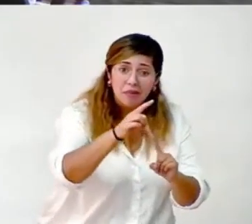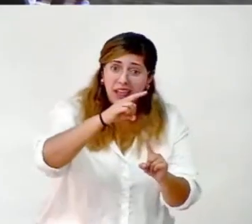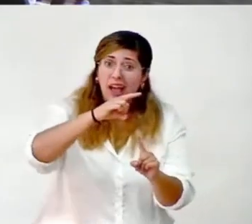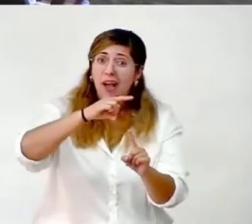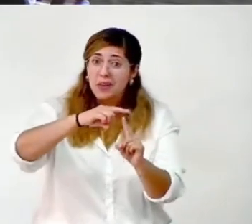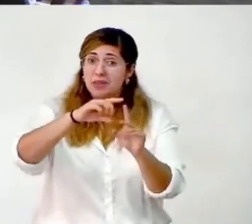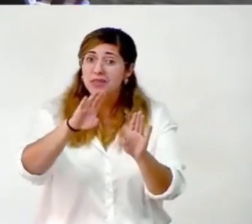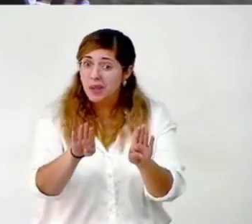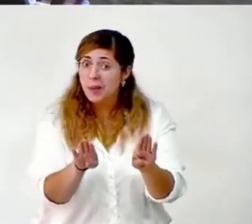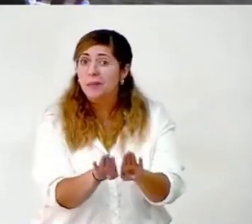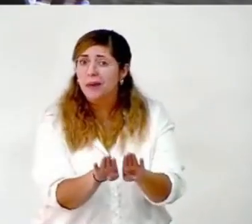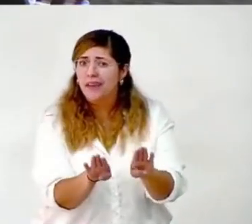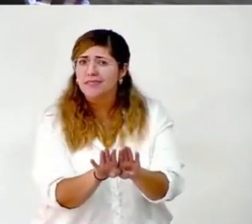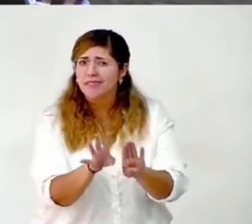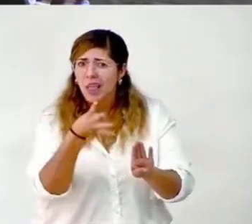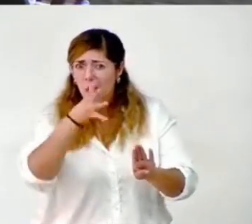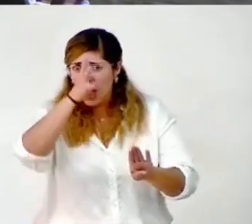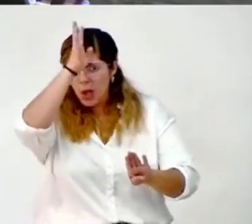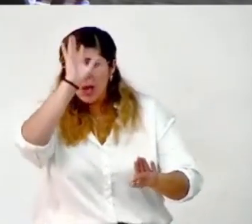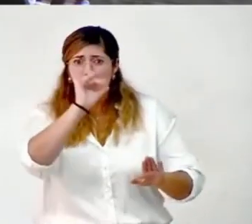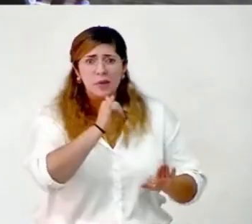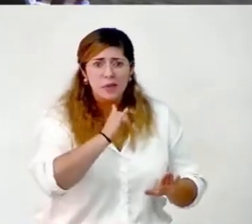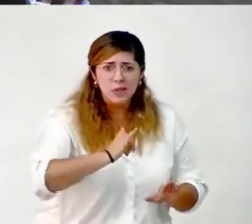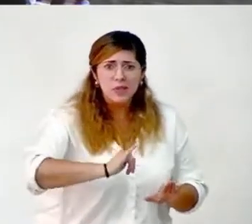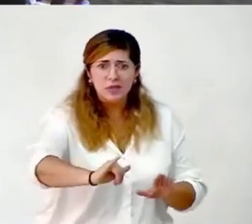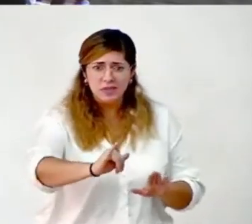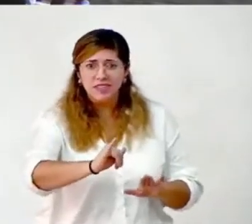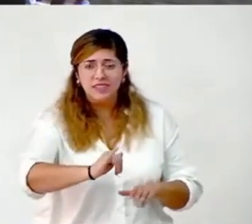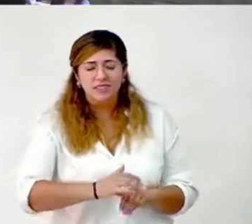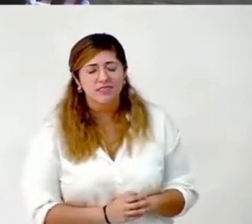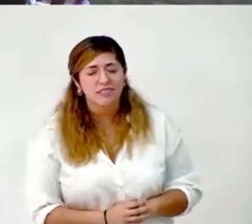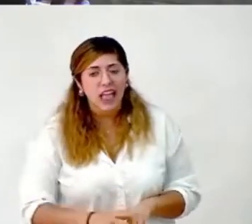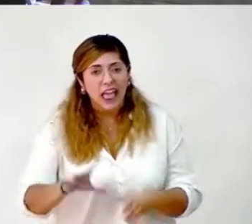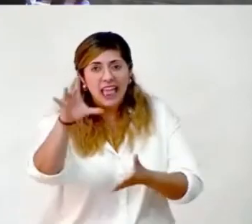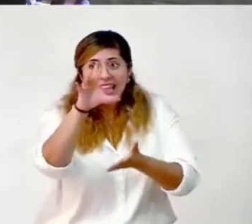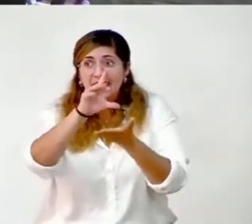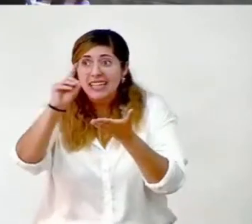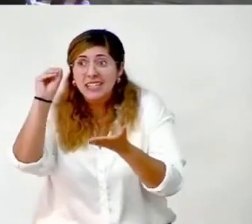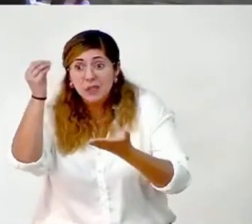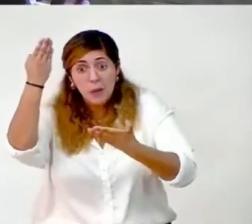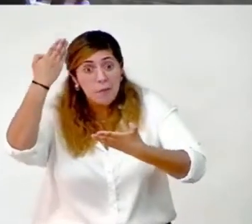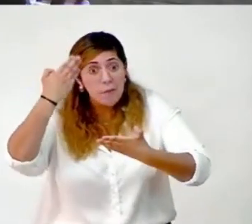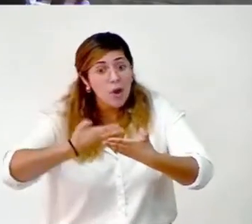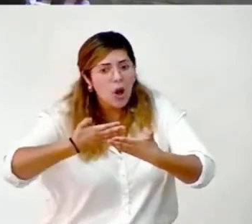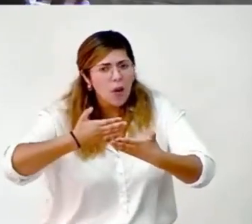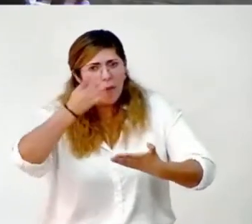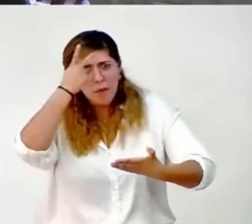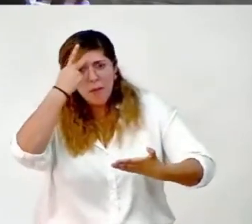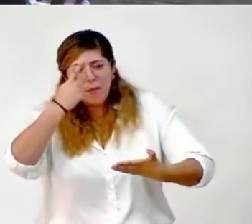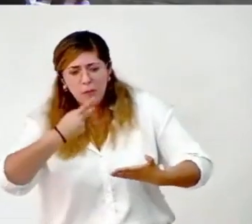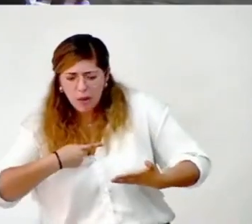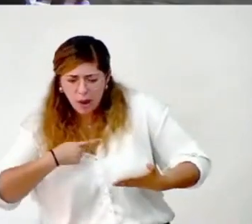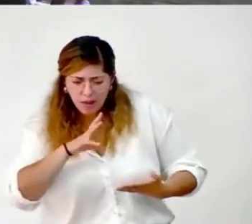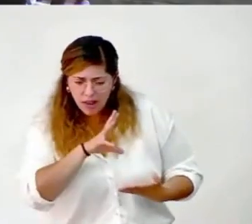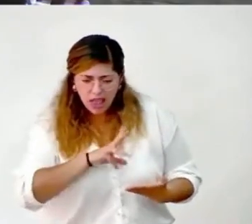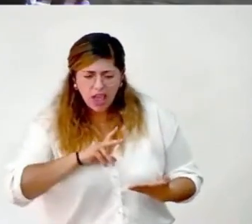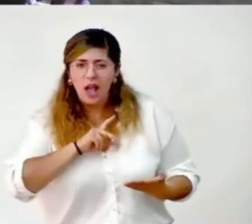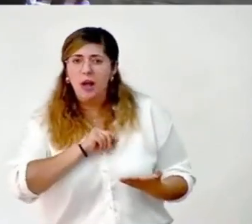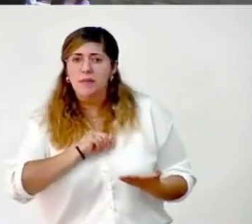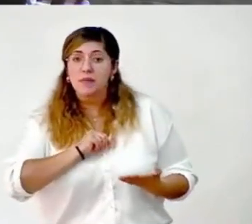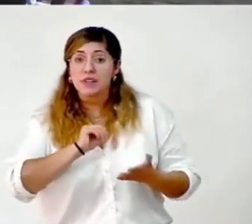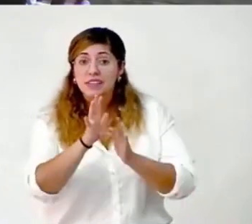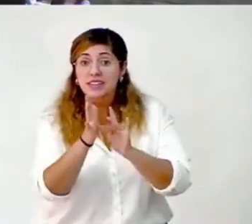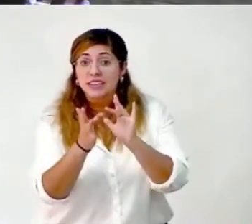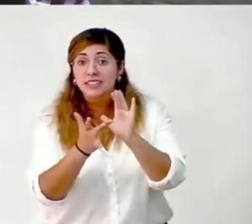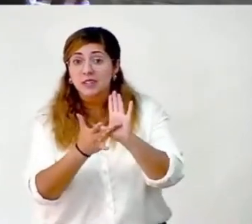capítulo 5, verso 8, nos diz: mas Deus prova o seu próprio amor para conosco pelo fato de ter